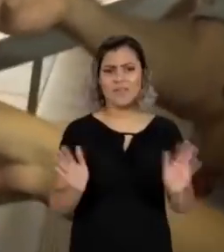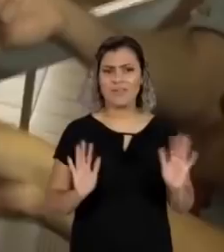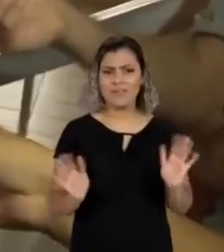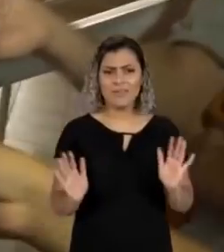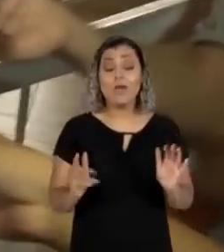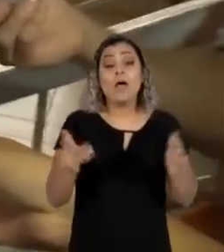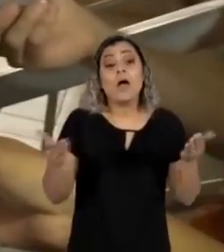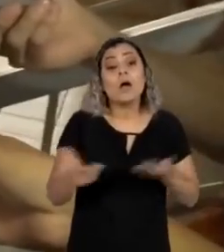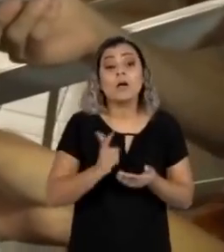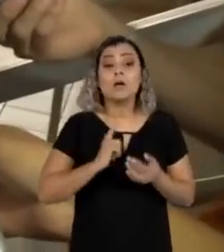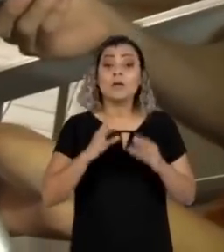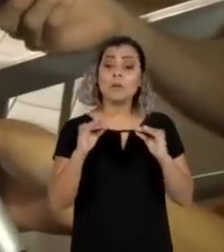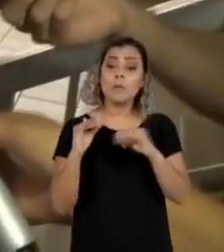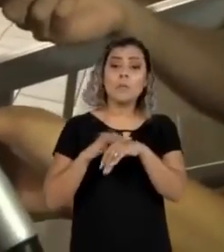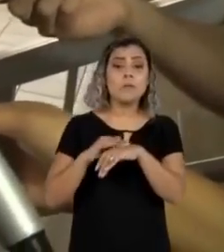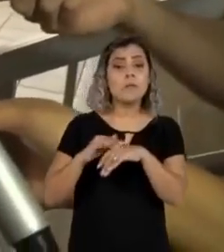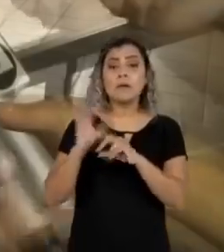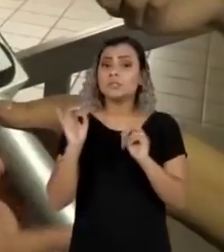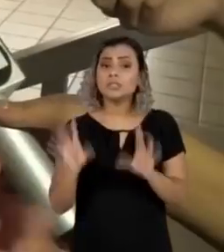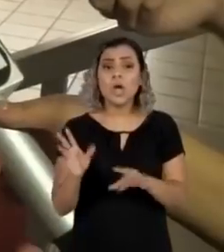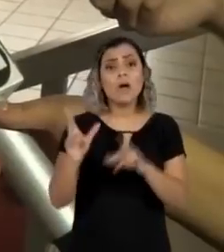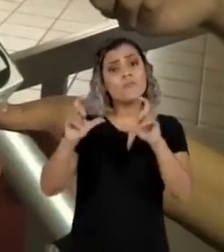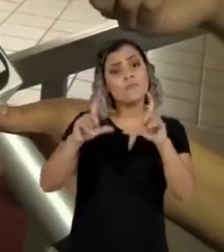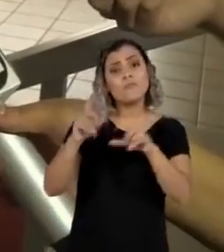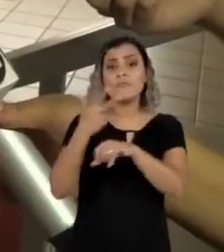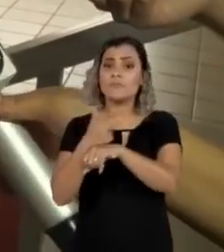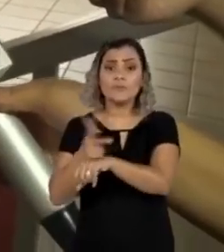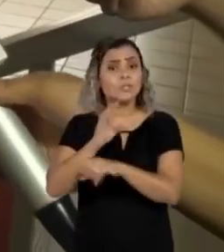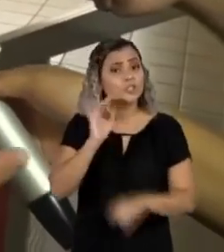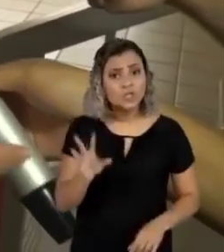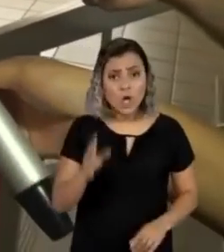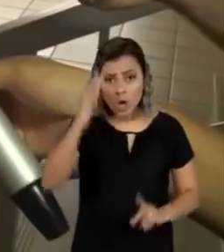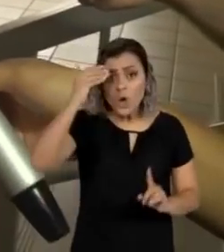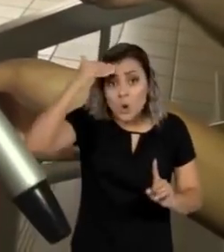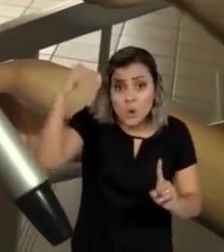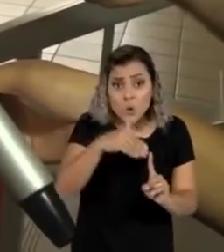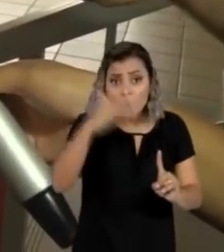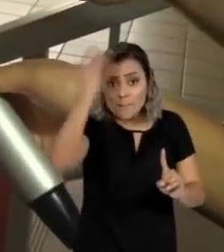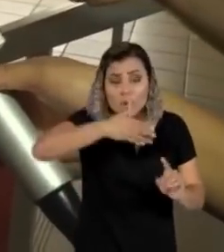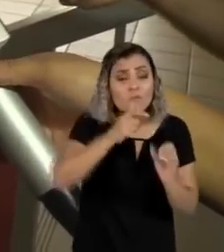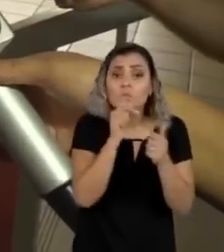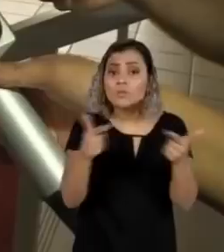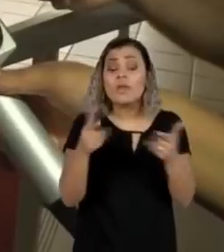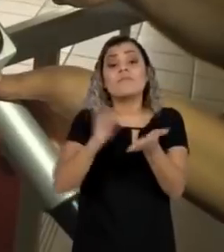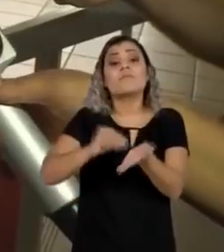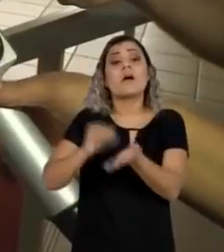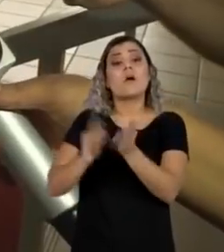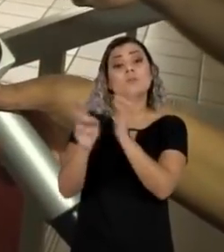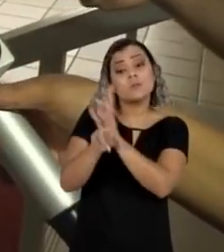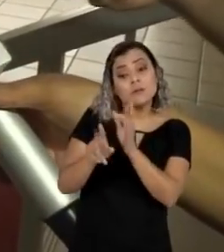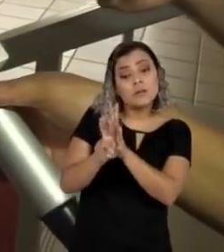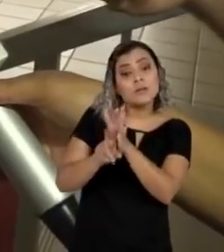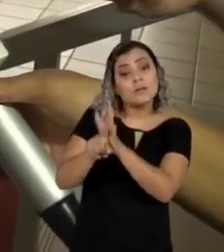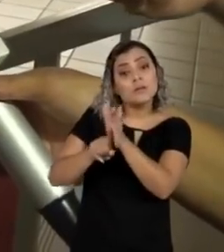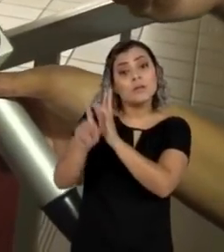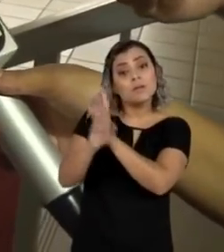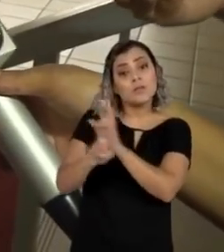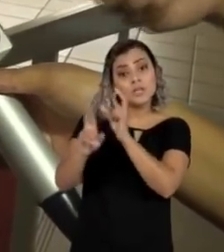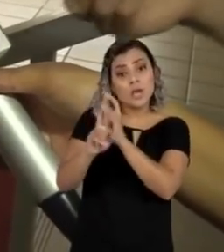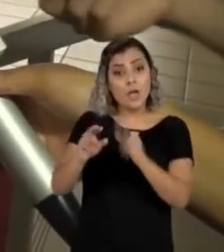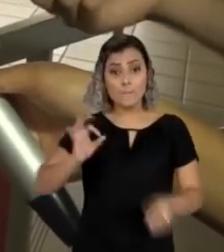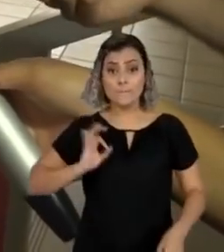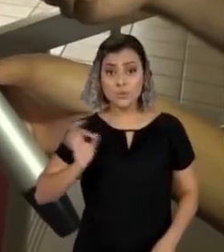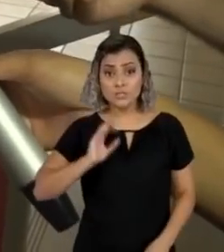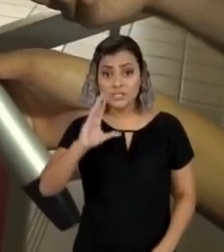são apenas conversas, vídeos e fotos. Ainda não há uma culpa formada, eles ainda estão investigando. Lamentavelmente, a